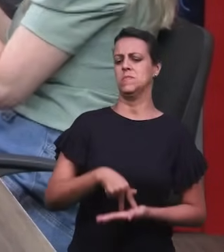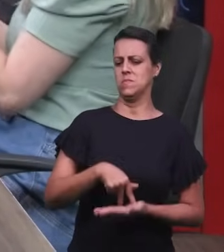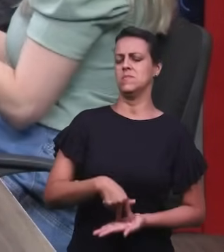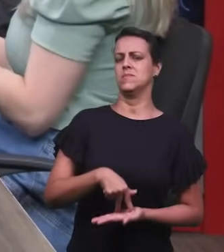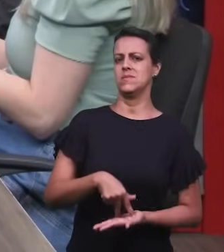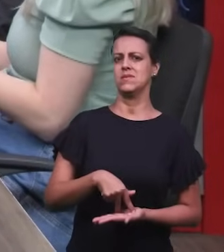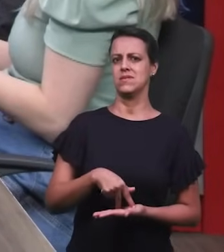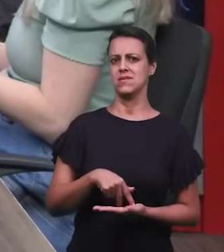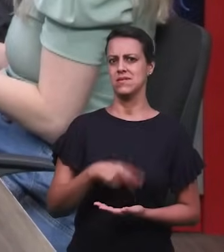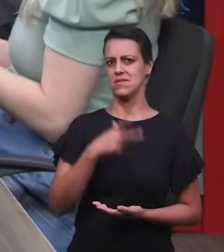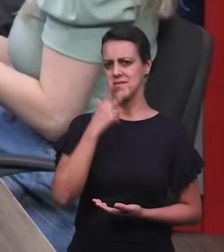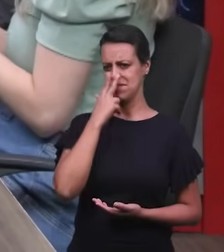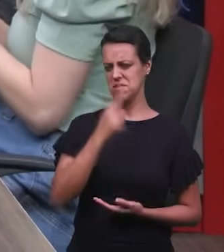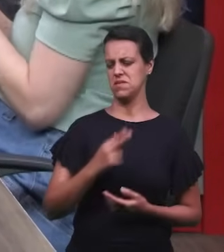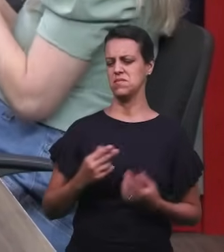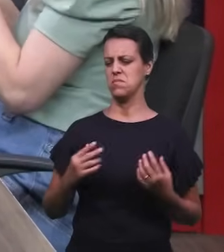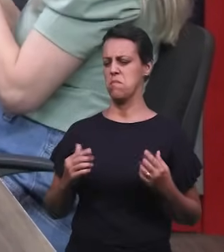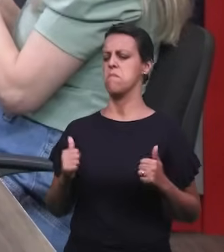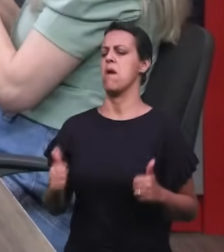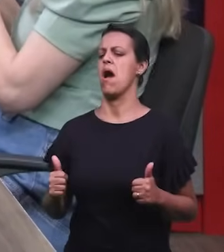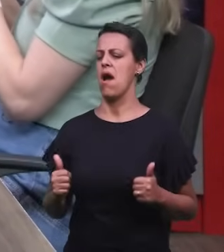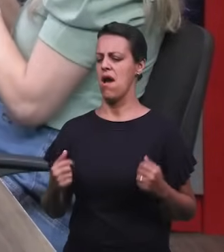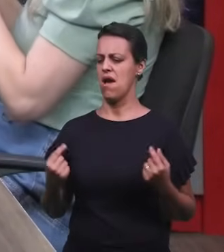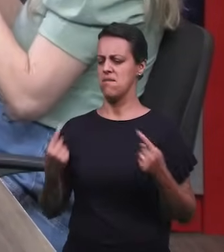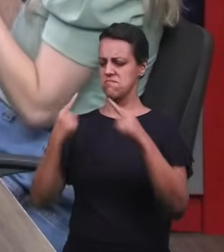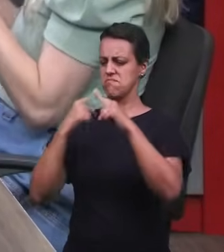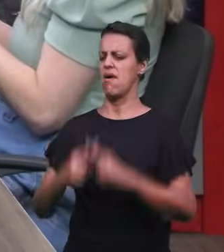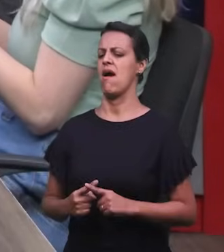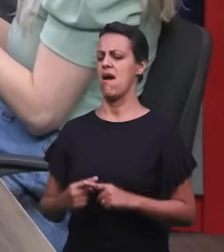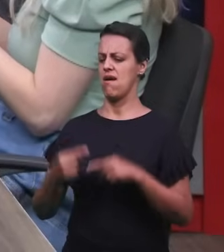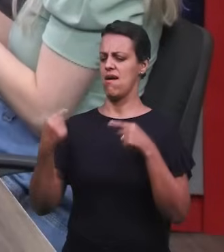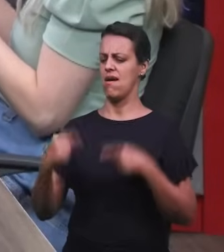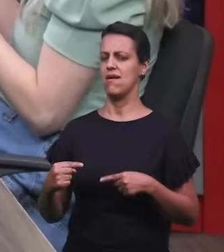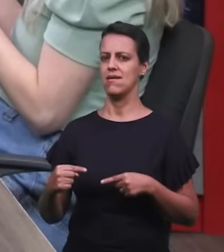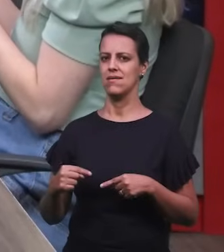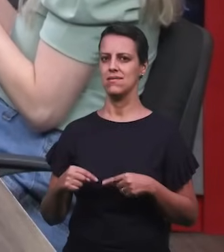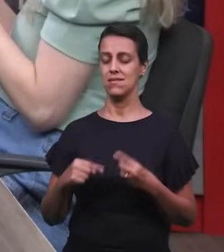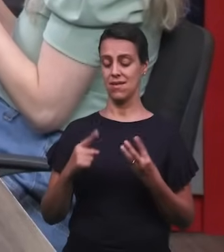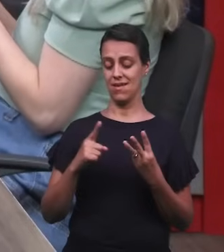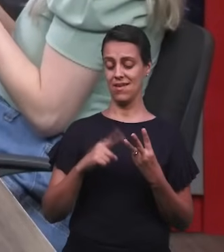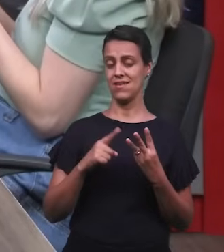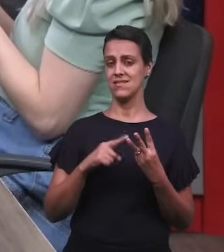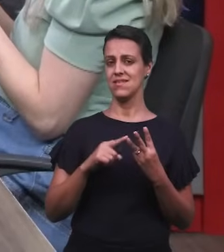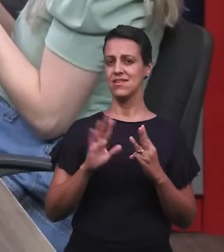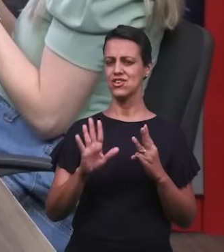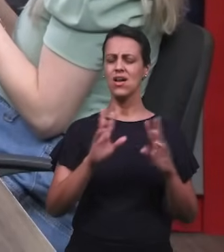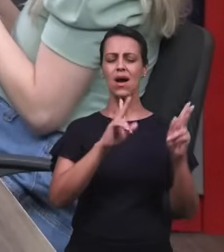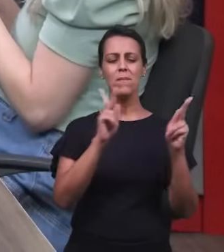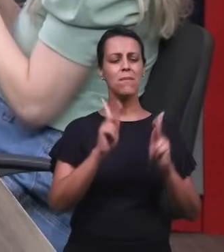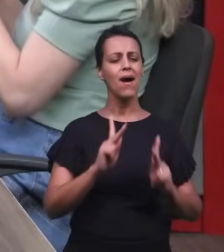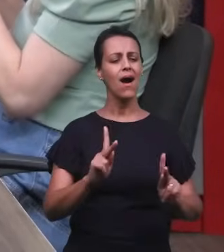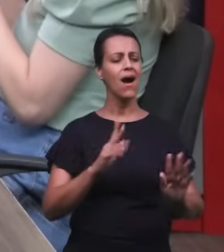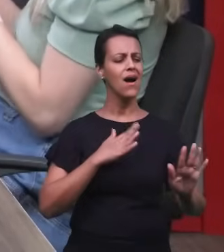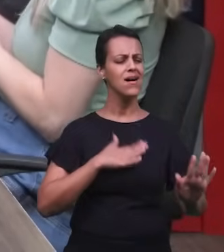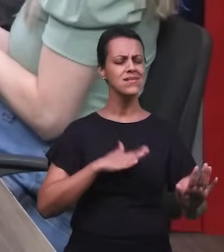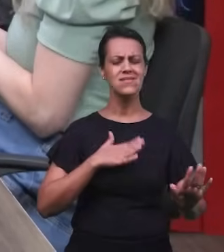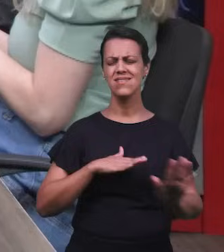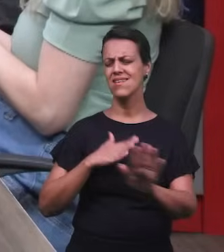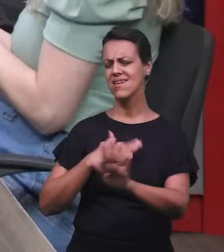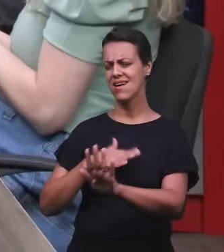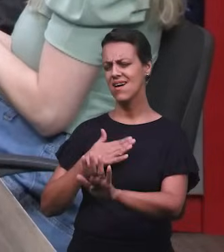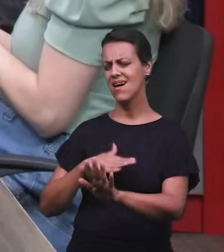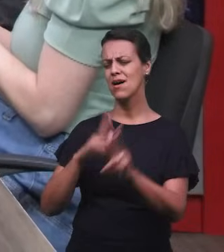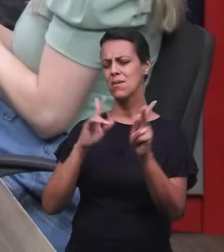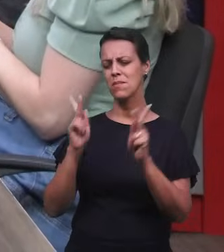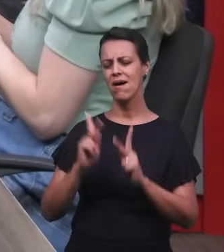não correm de um confronto, Sim. né? Então, aquelas pessoas muito seguras, e eles já são mais pacíficos, já são mais